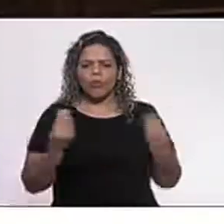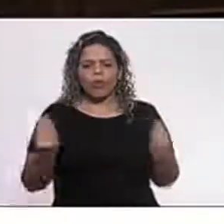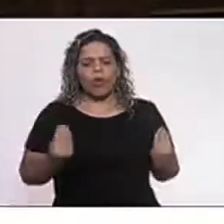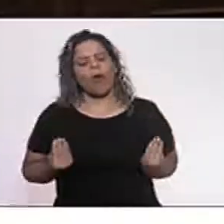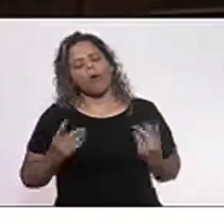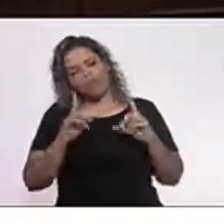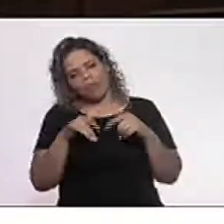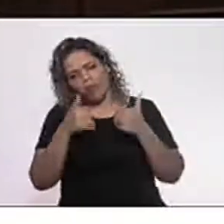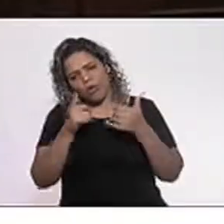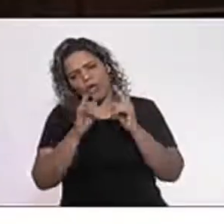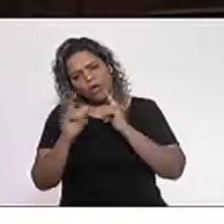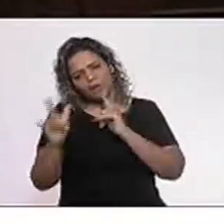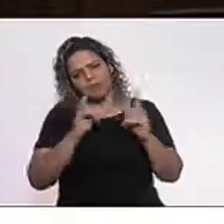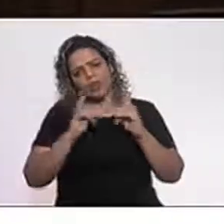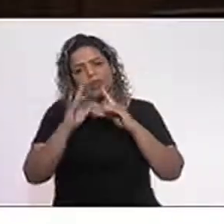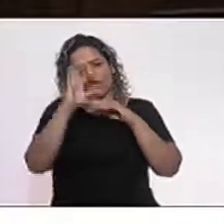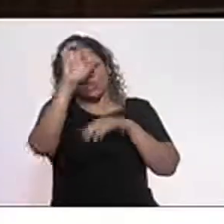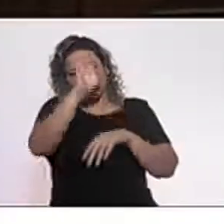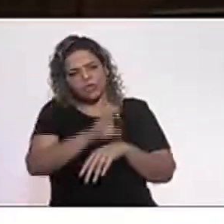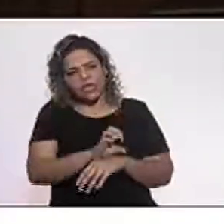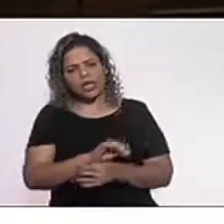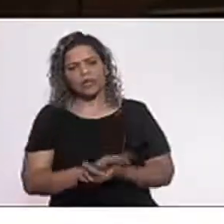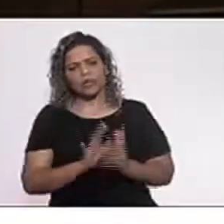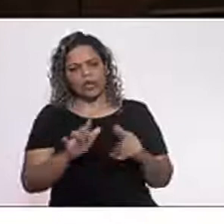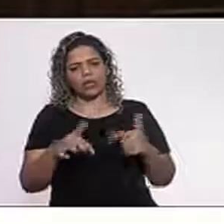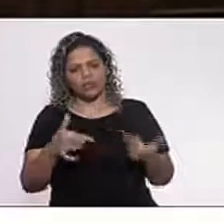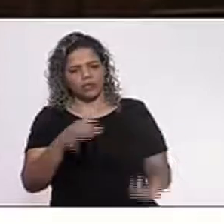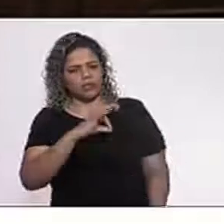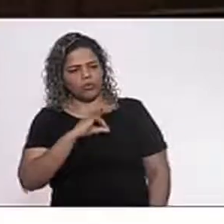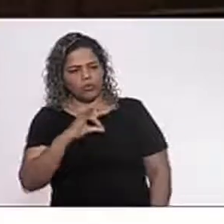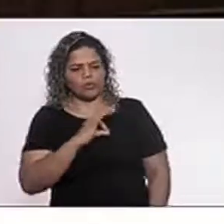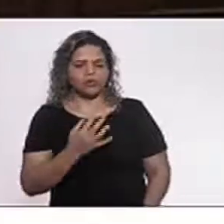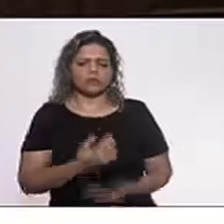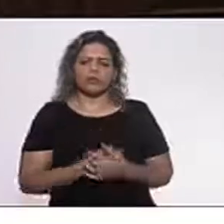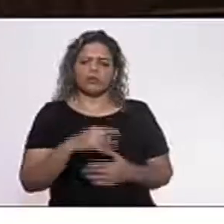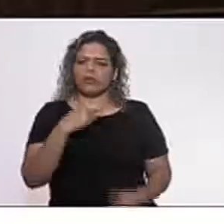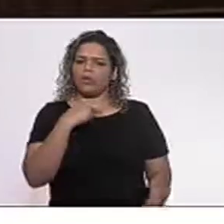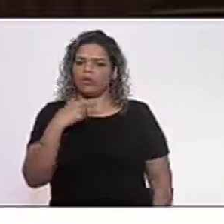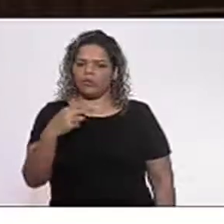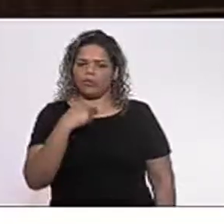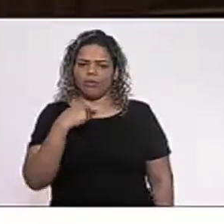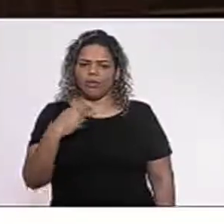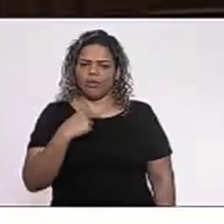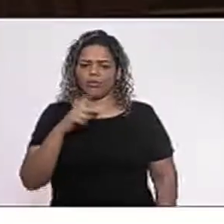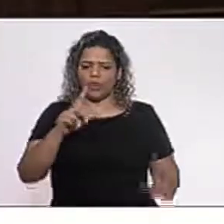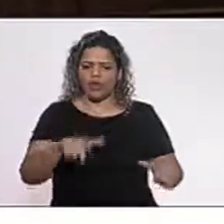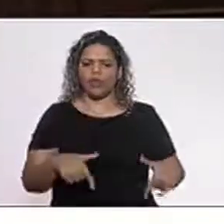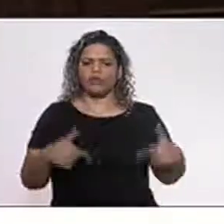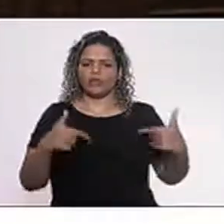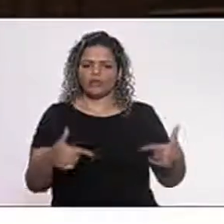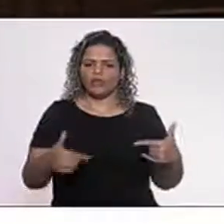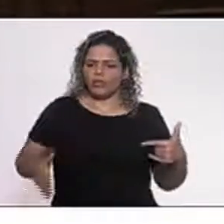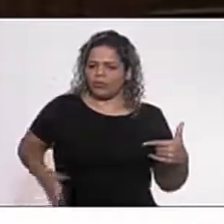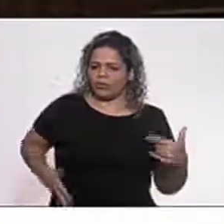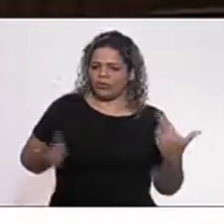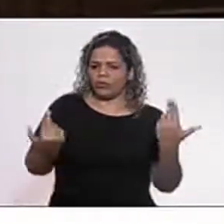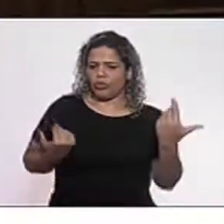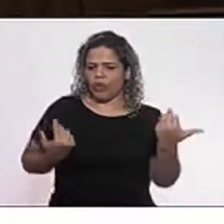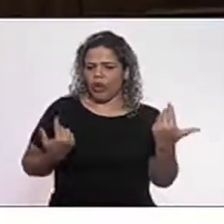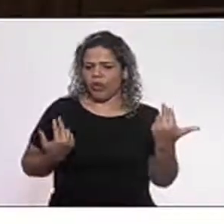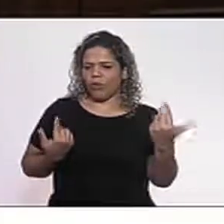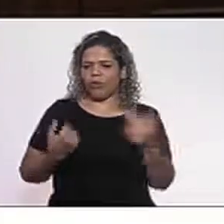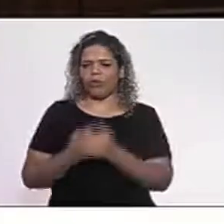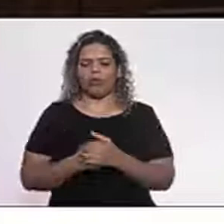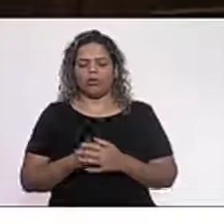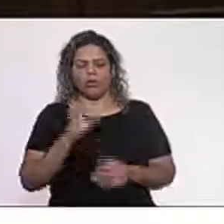de manifestar que o Estado e os agentes do Estado não podem pretender agir como bandidos, não é?